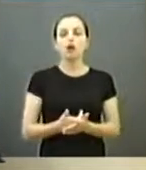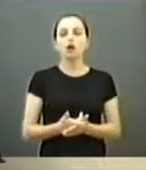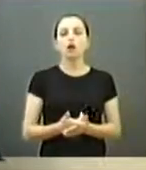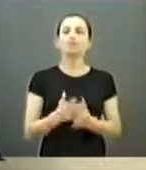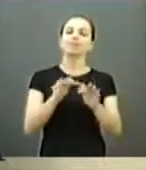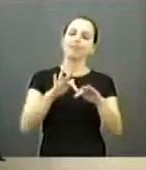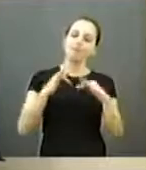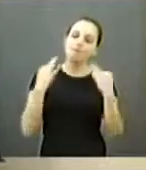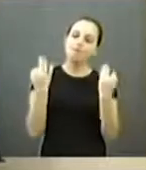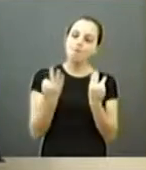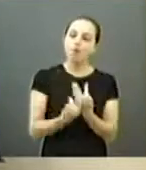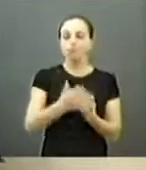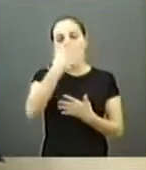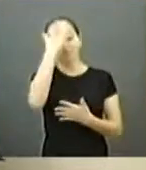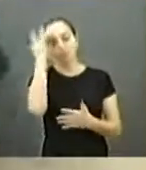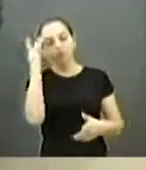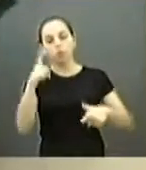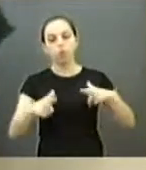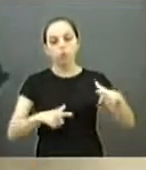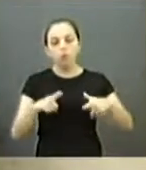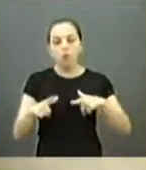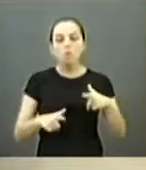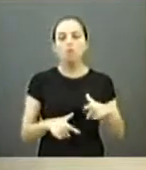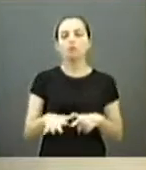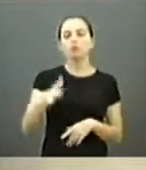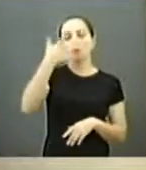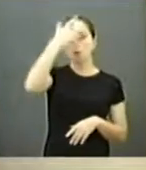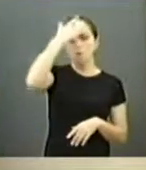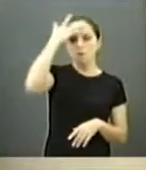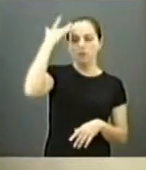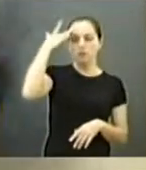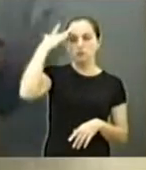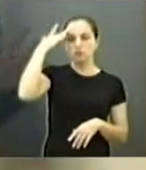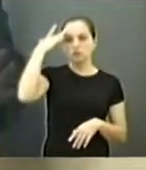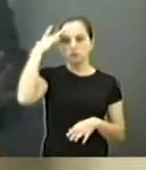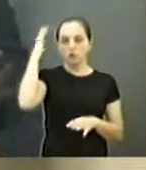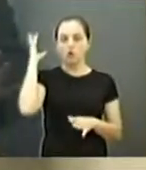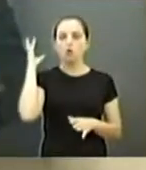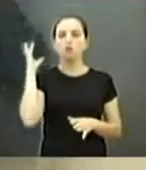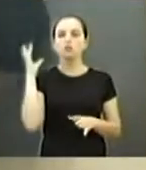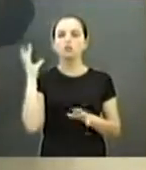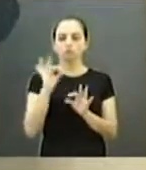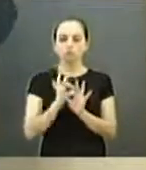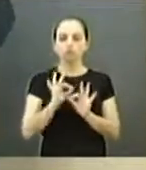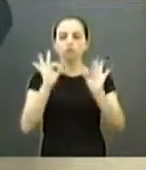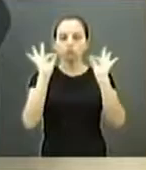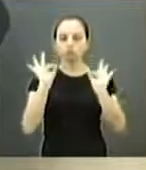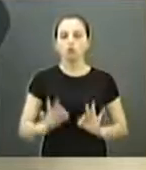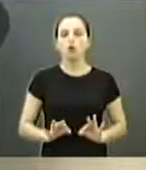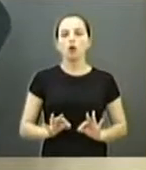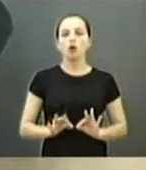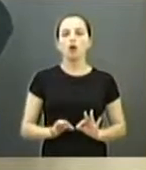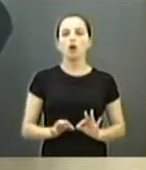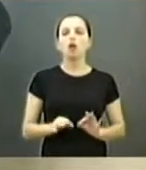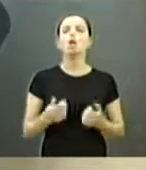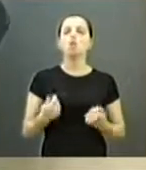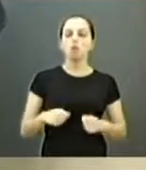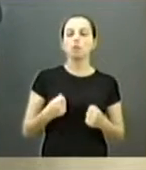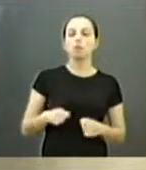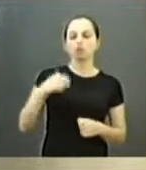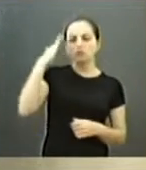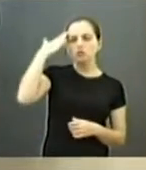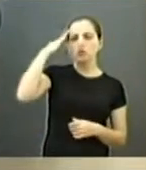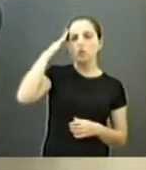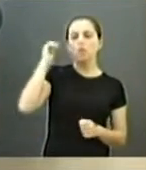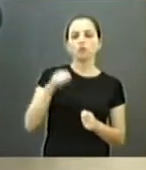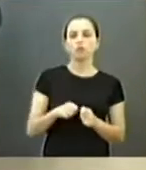bem, os funcionários de bem, as pessoas honestas. E eu não preciso de aplauso, não. Eu preciso ter consciência de